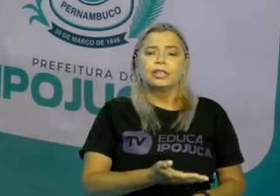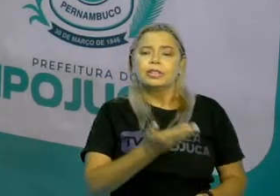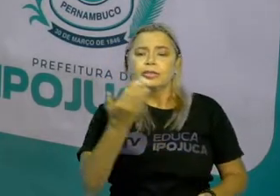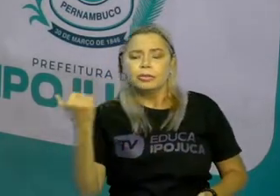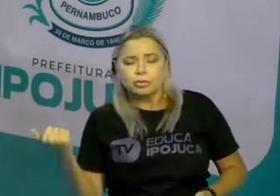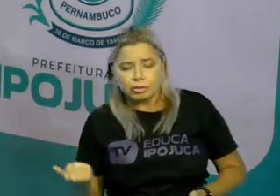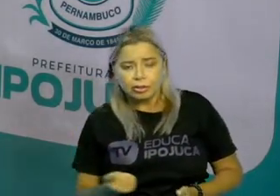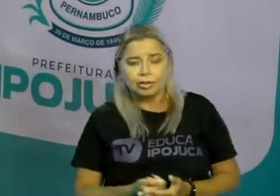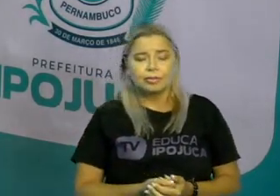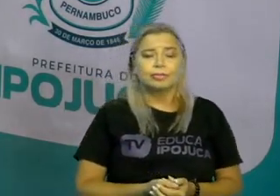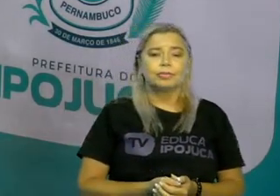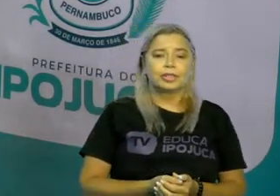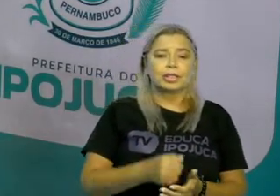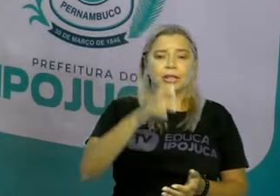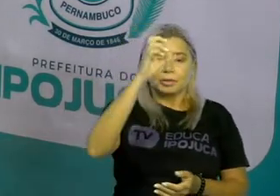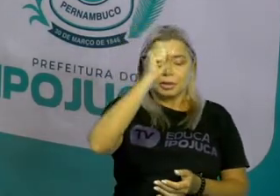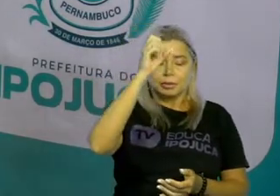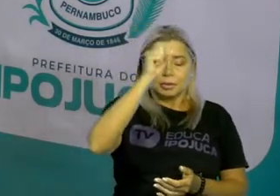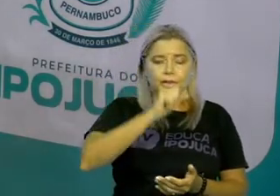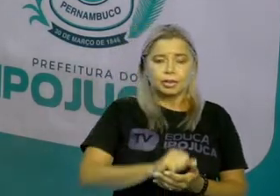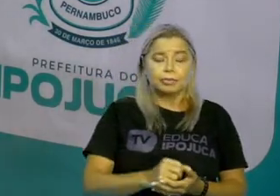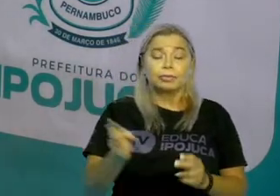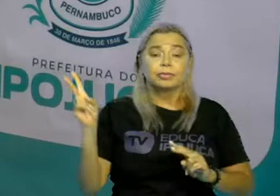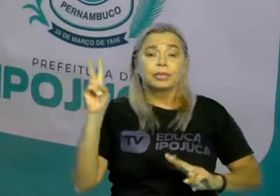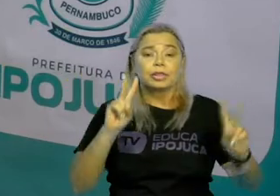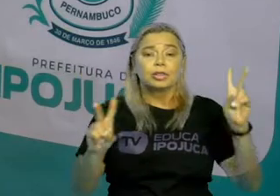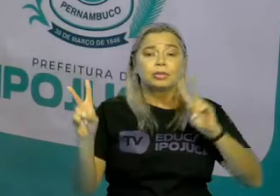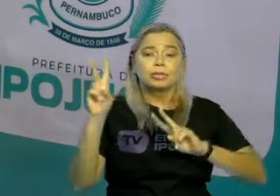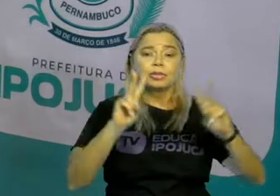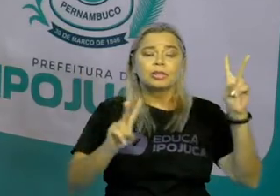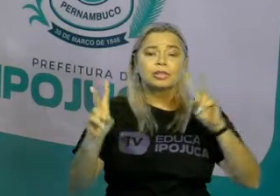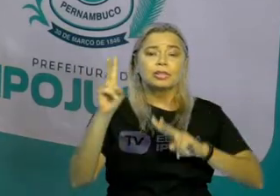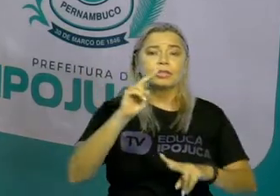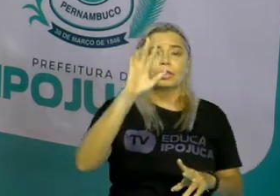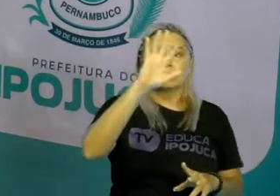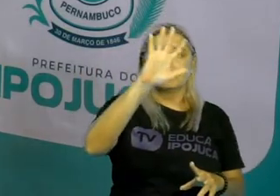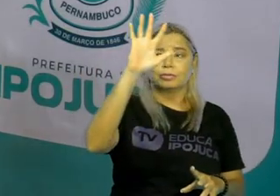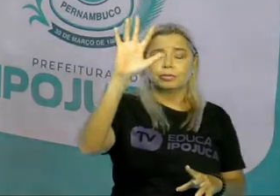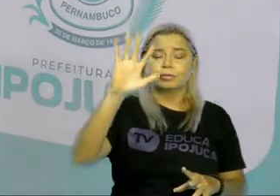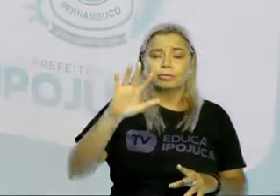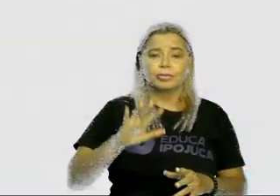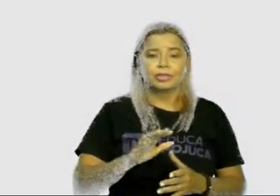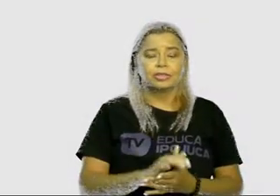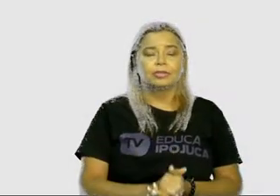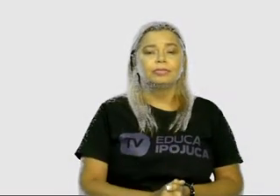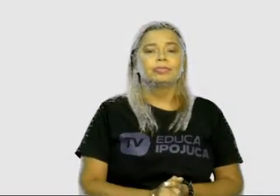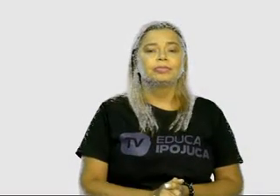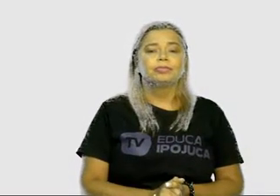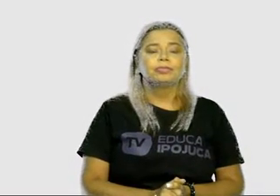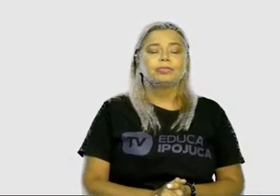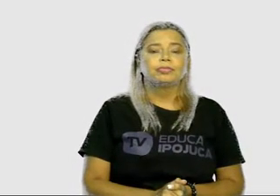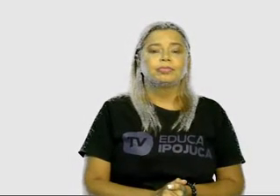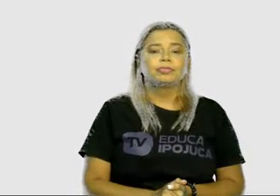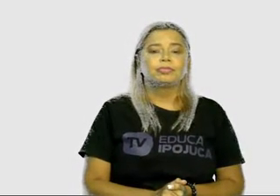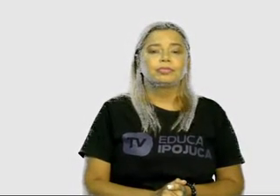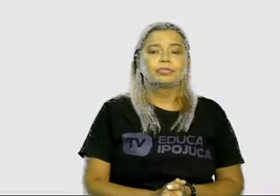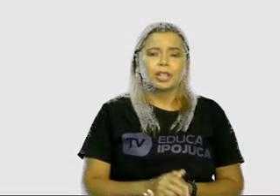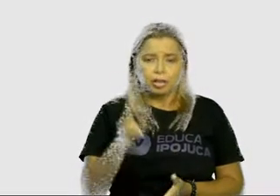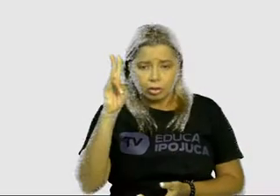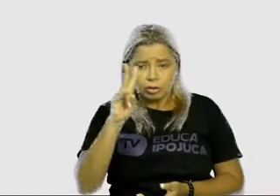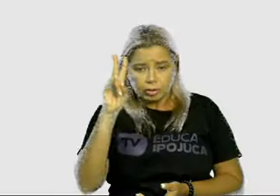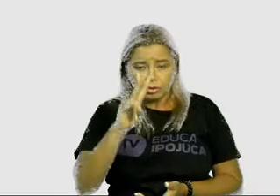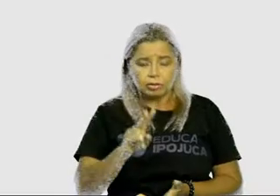Problematizando, podemos perceber o seguinte, observando a imagem, observem logo a imagem.